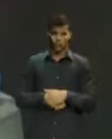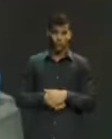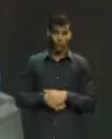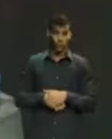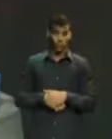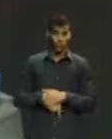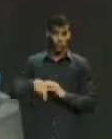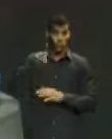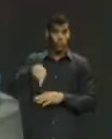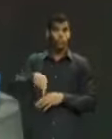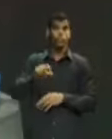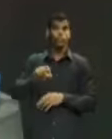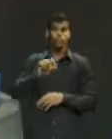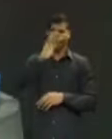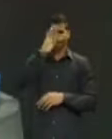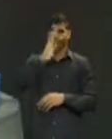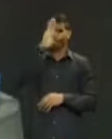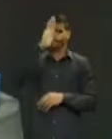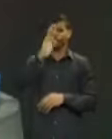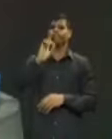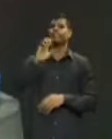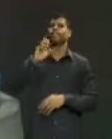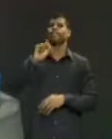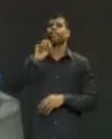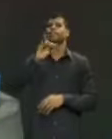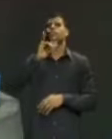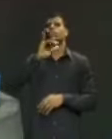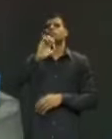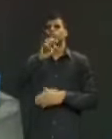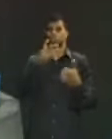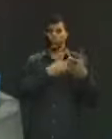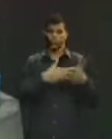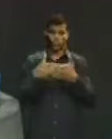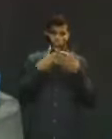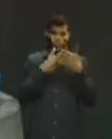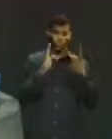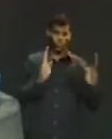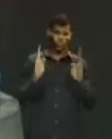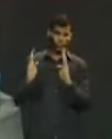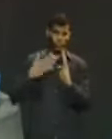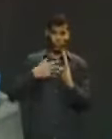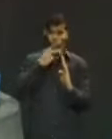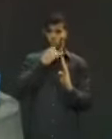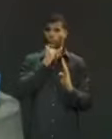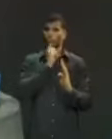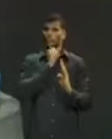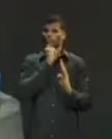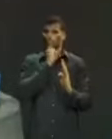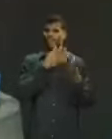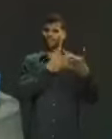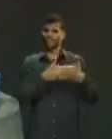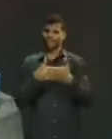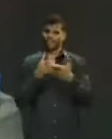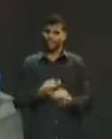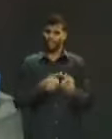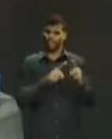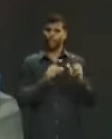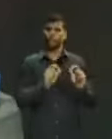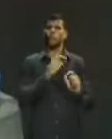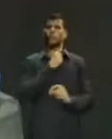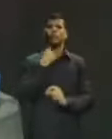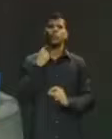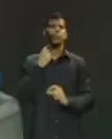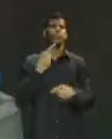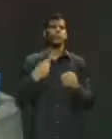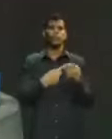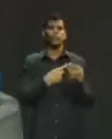era o grande desafio da época dos meus pais. Enfrentar a mortalidade infantil no sertão